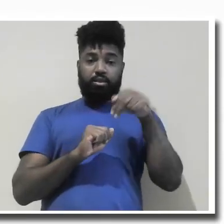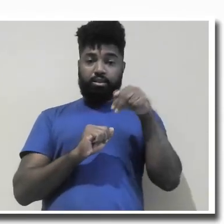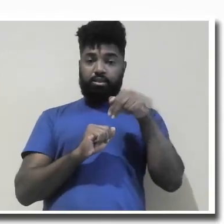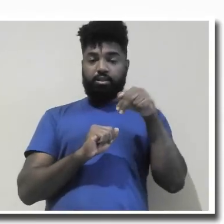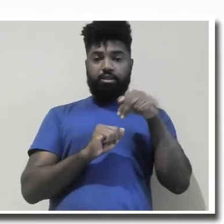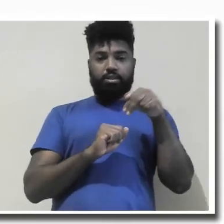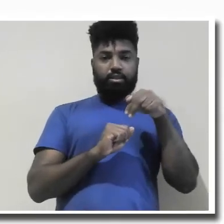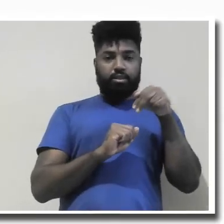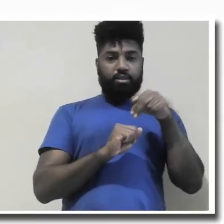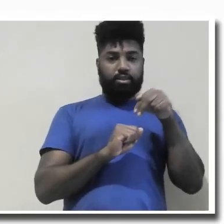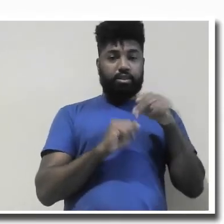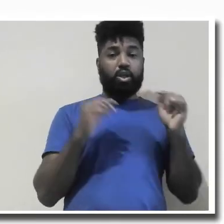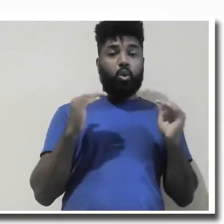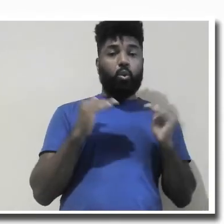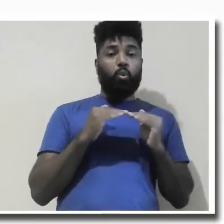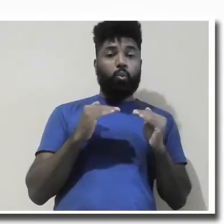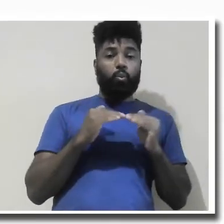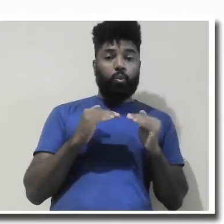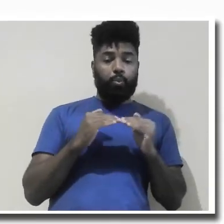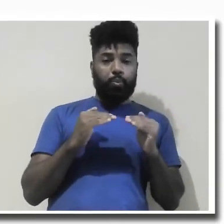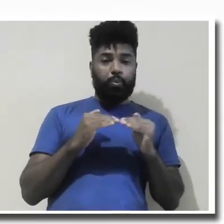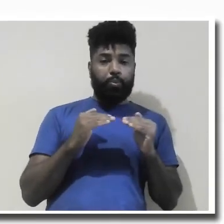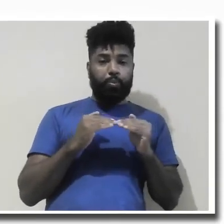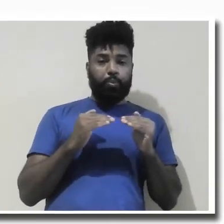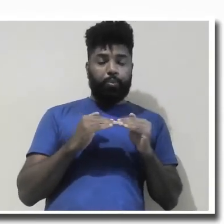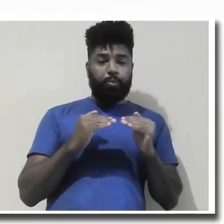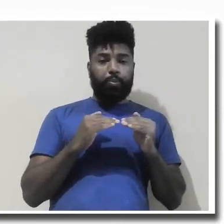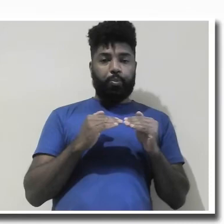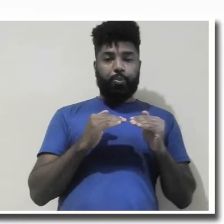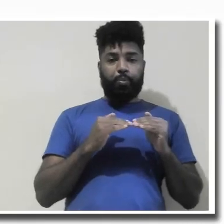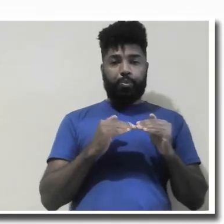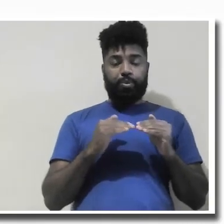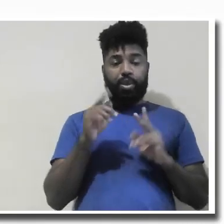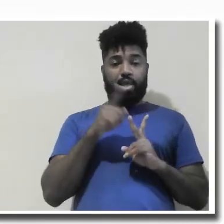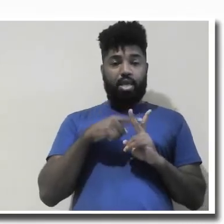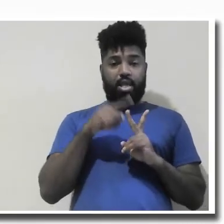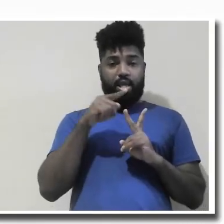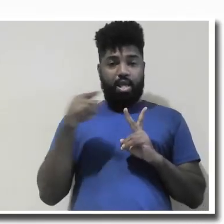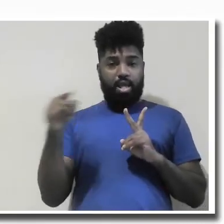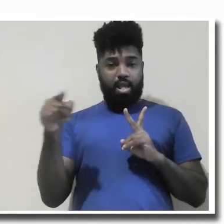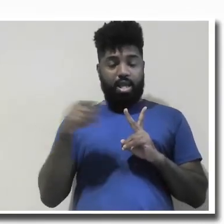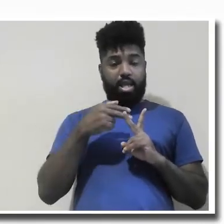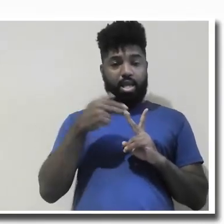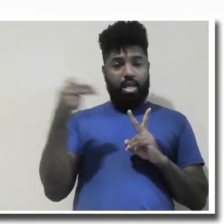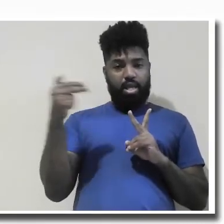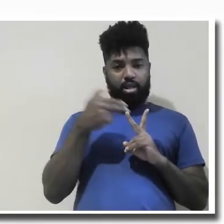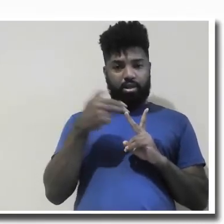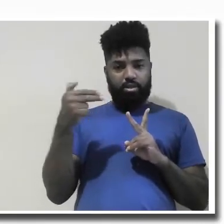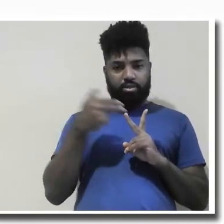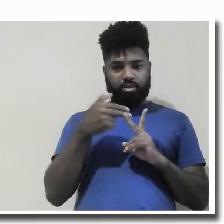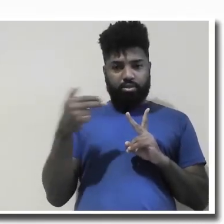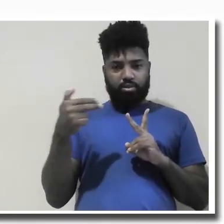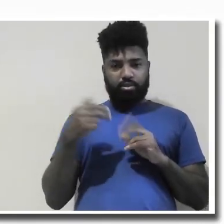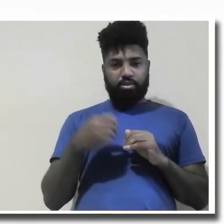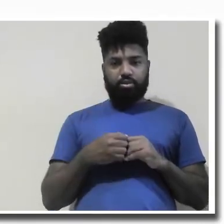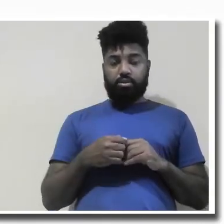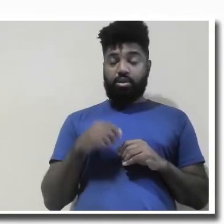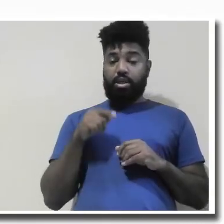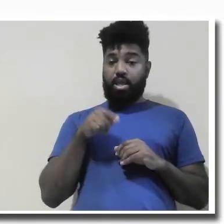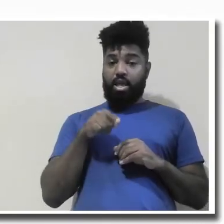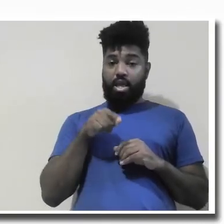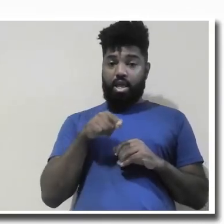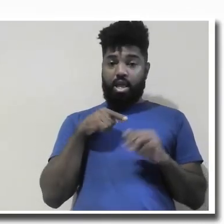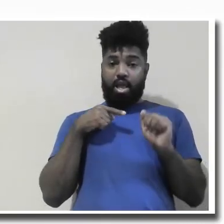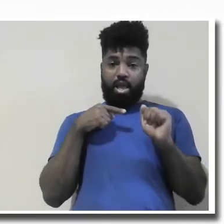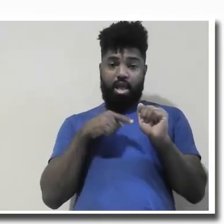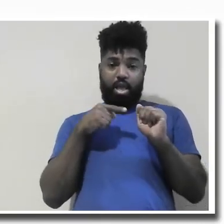é equivalente à raiz enésima desse A elevado